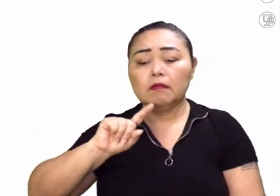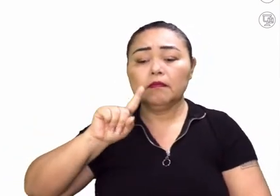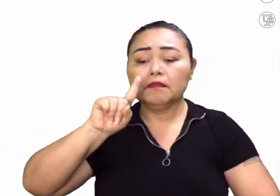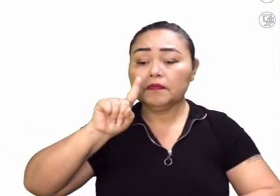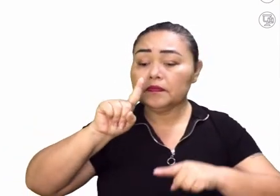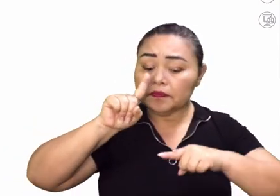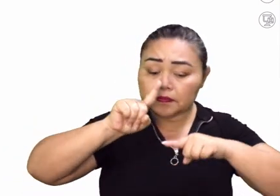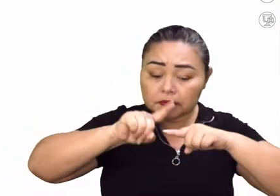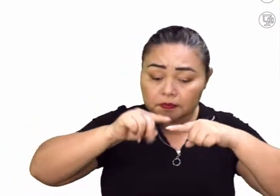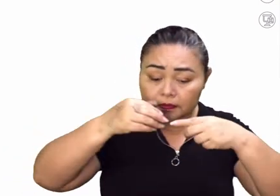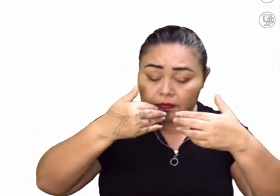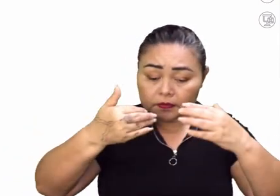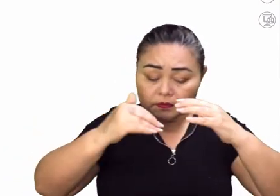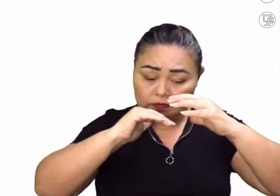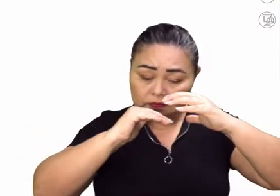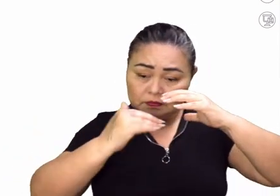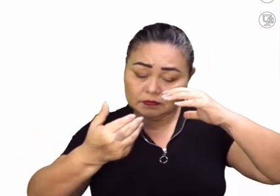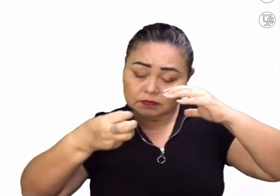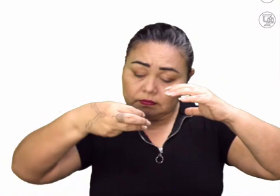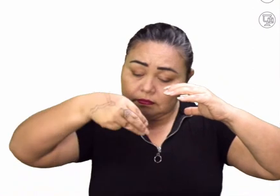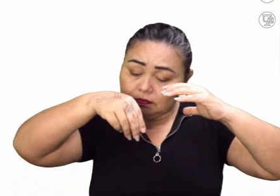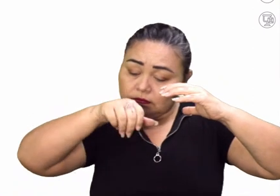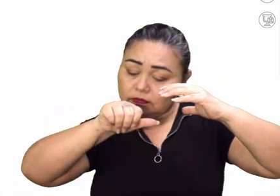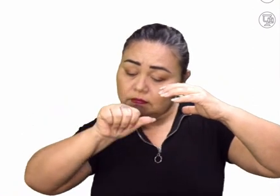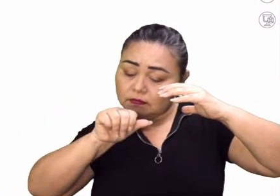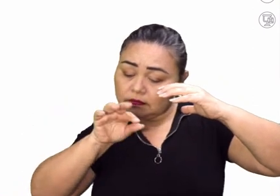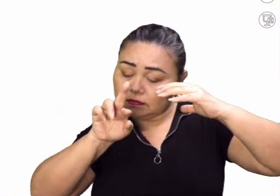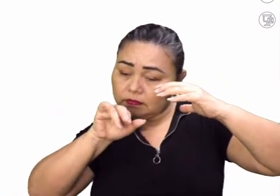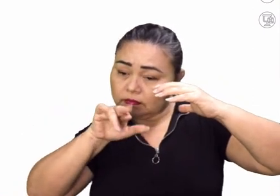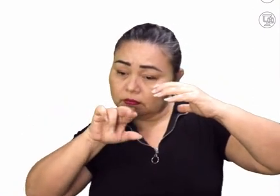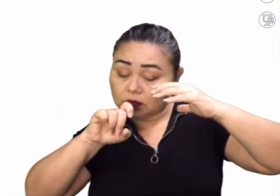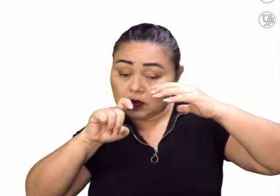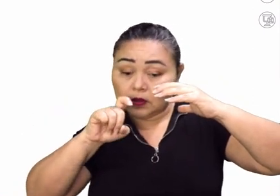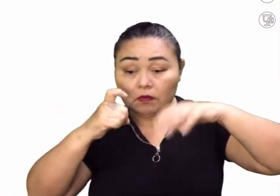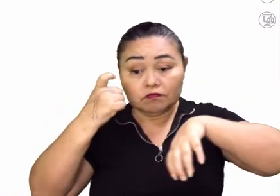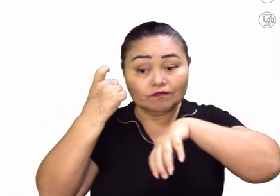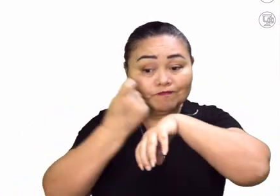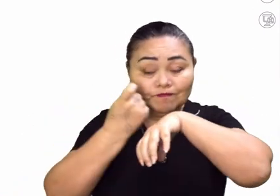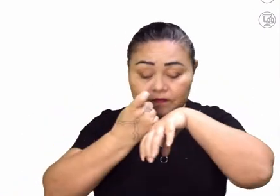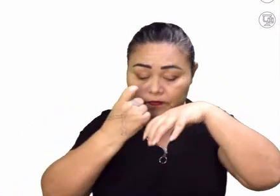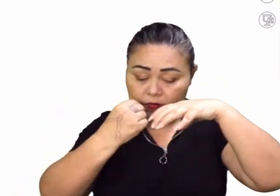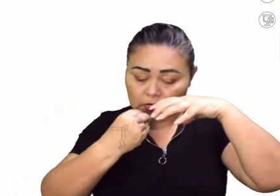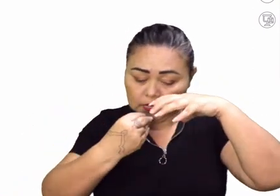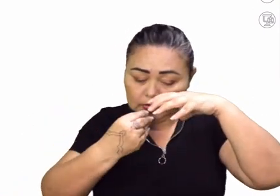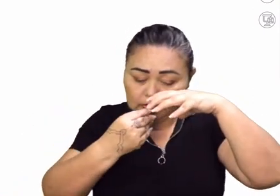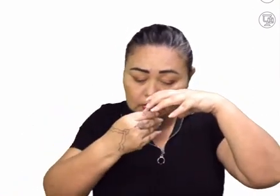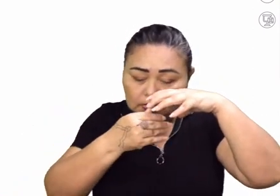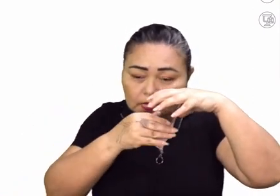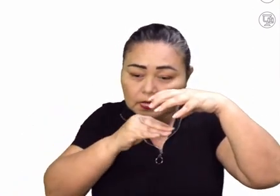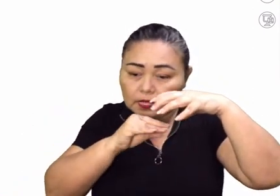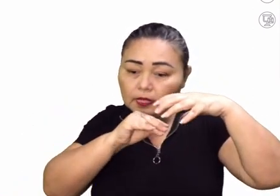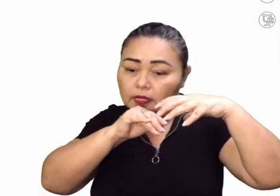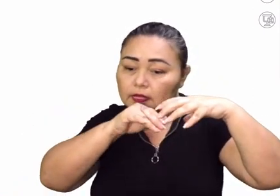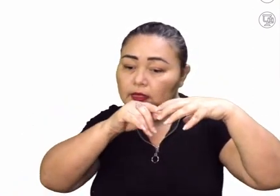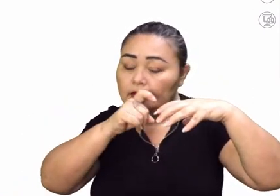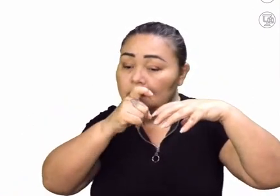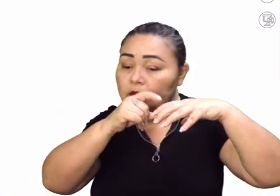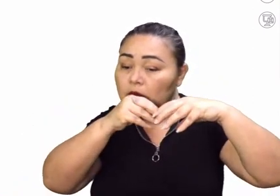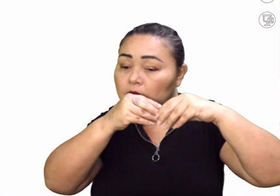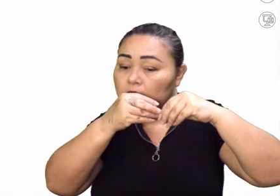essa matéria não consegue ficar no estado sólido não é isso exato